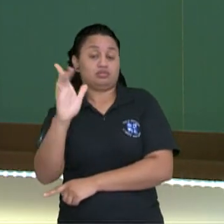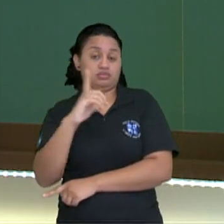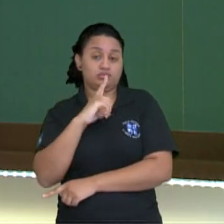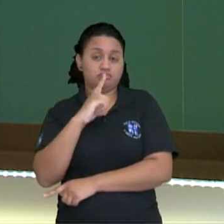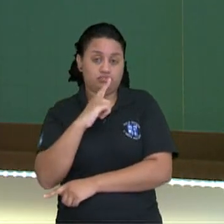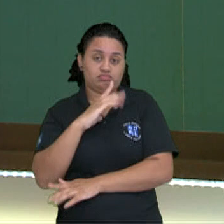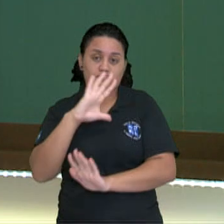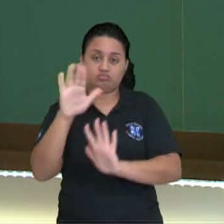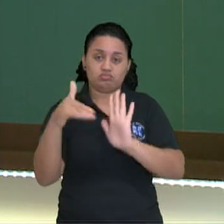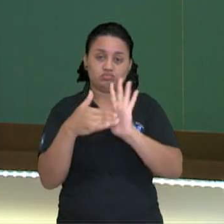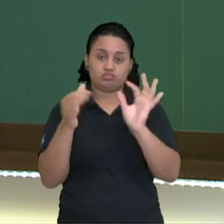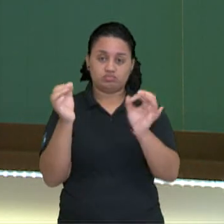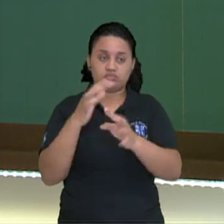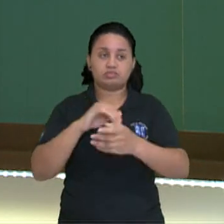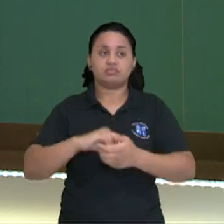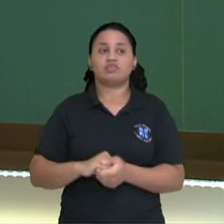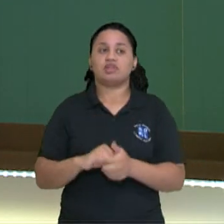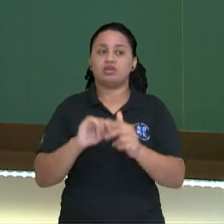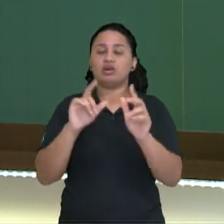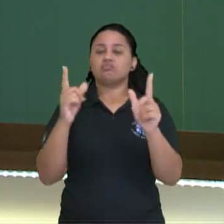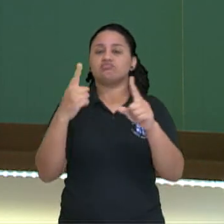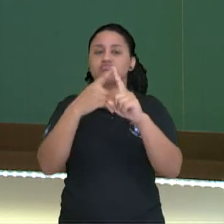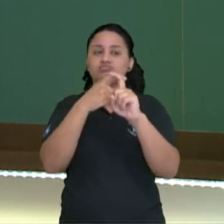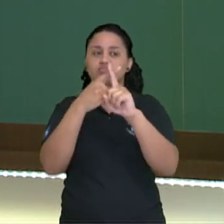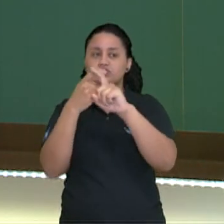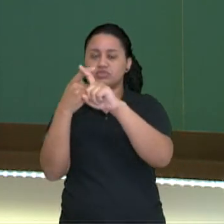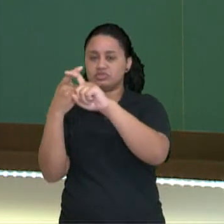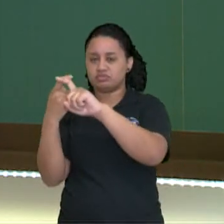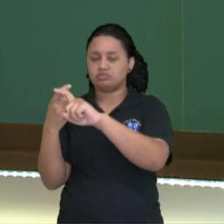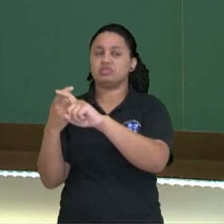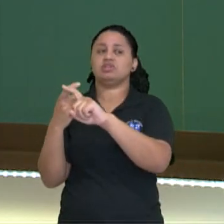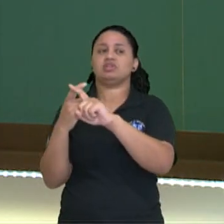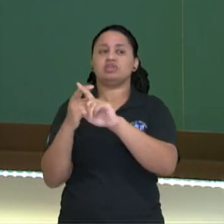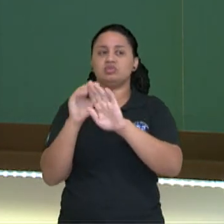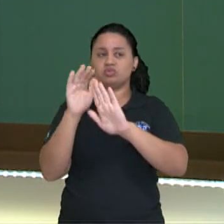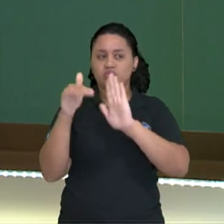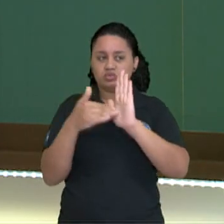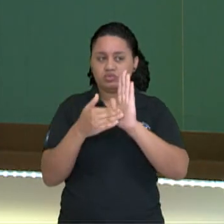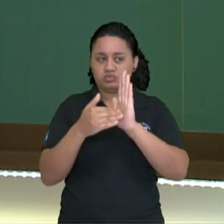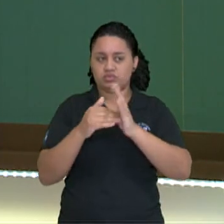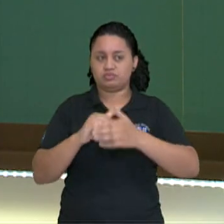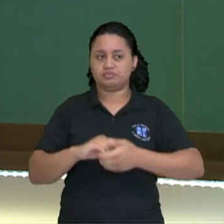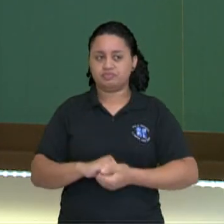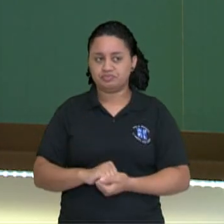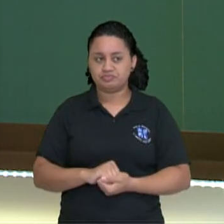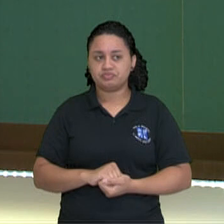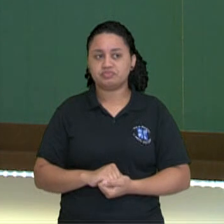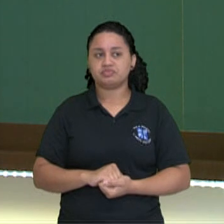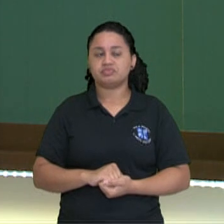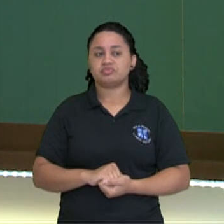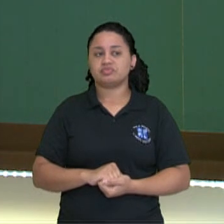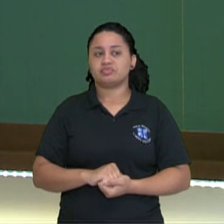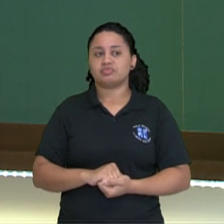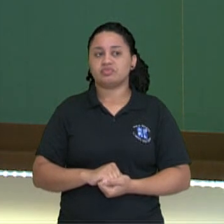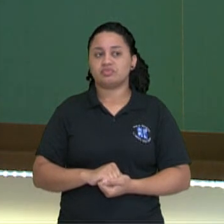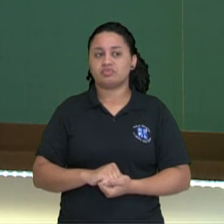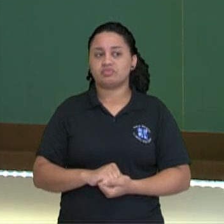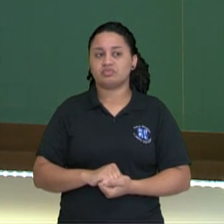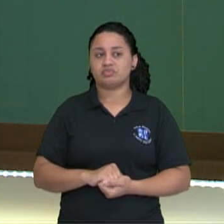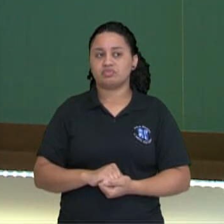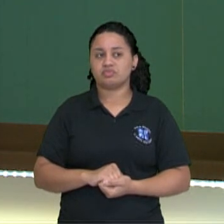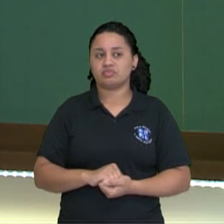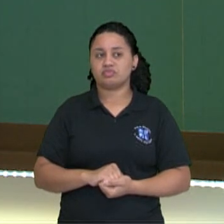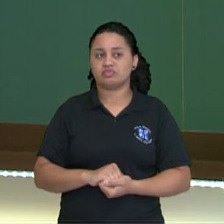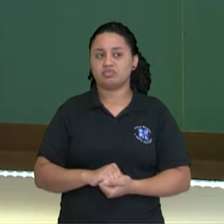Vou multiplicar todo mundo, tá, gente? Então, 8 vezes meio dá 4. 10 elevado a menos